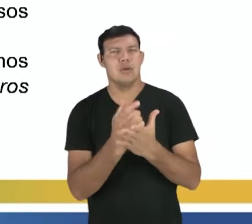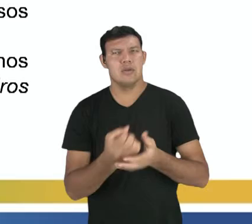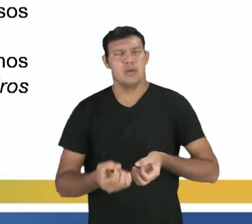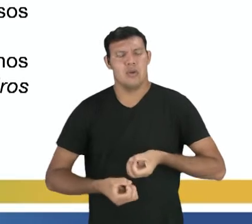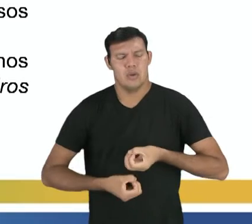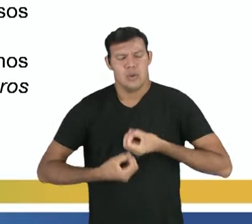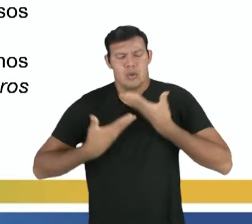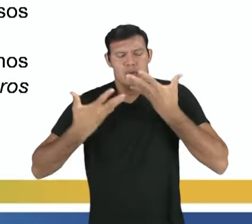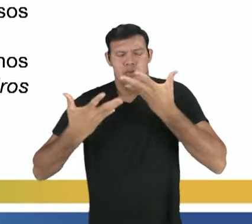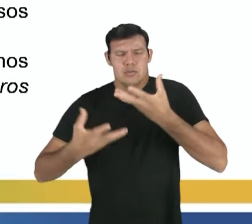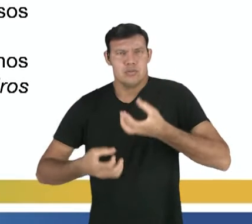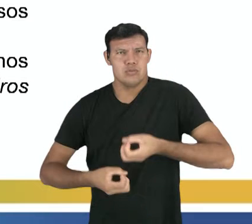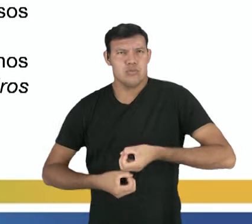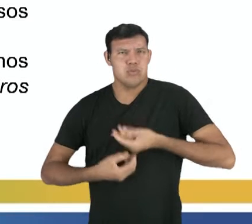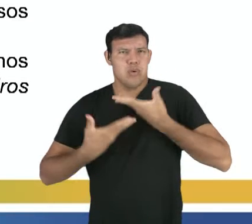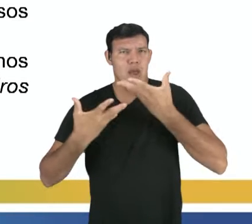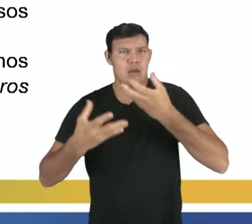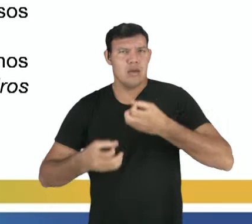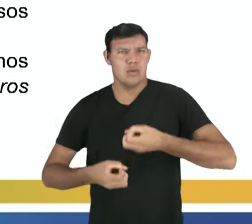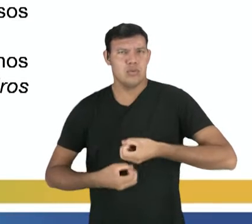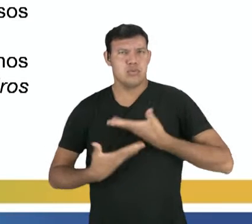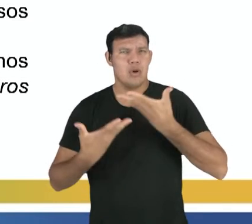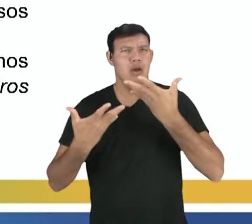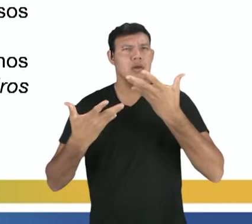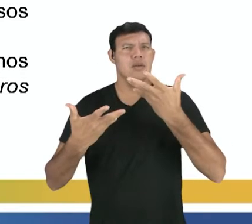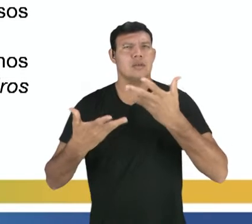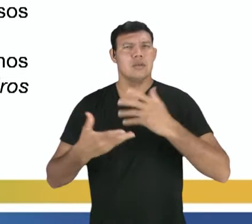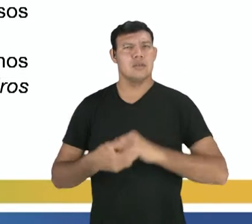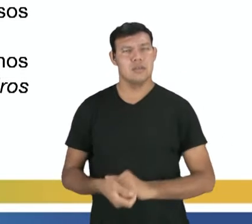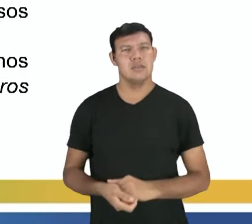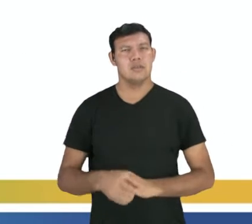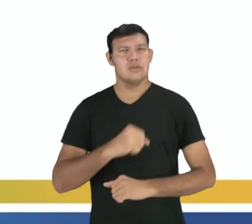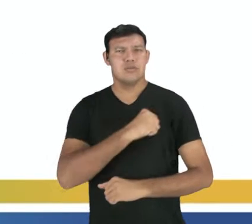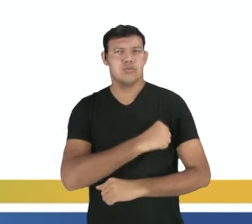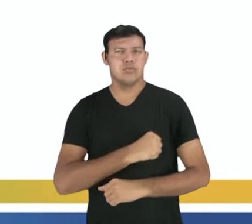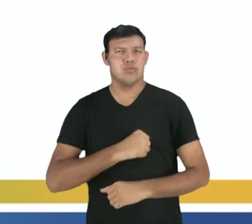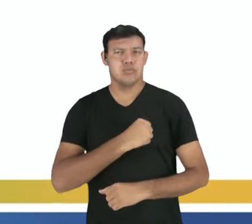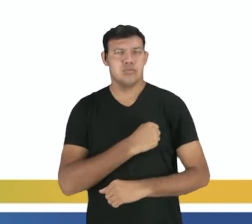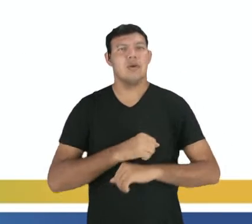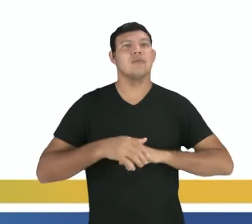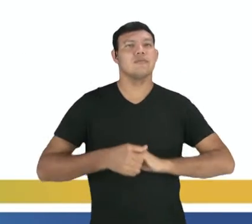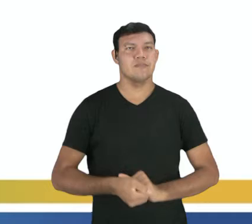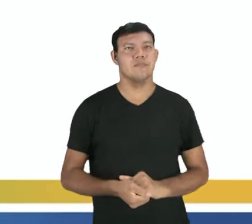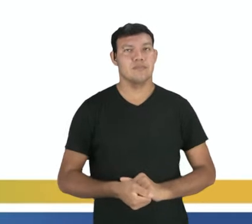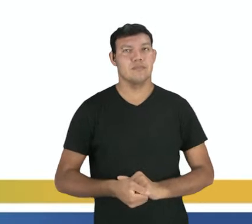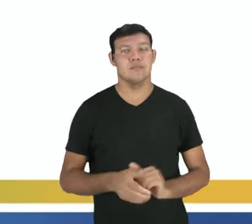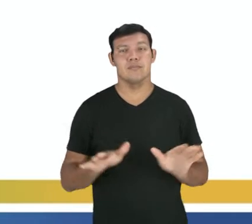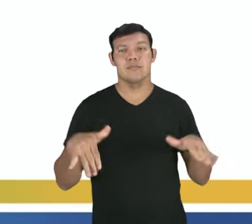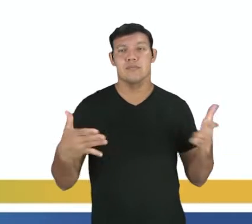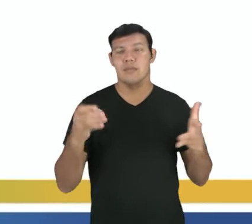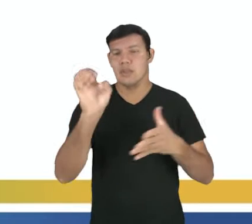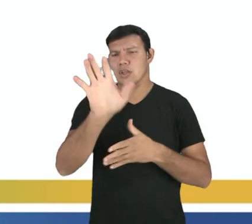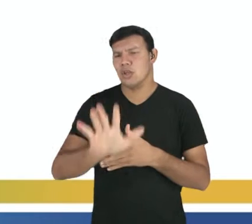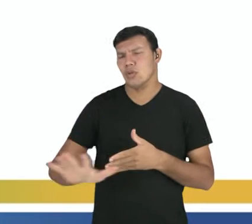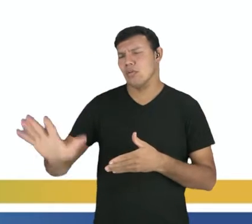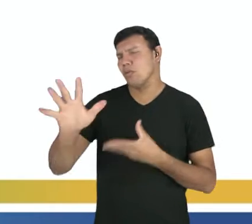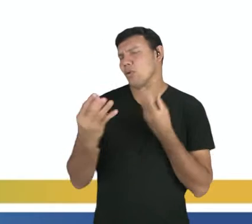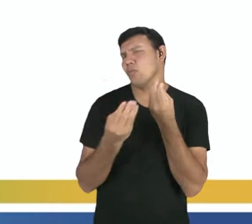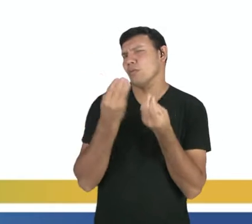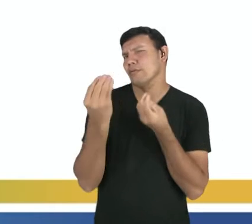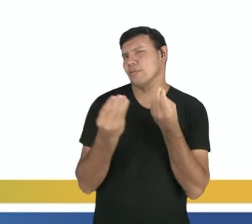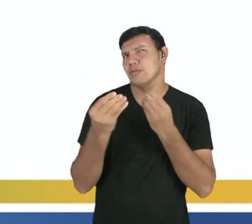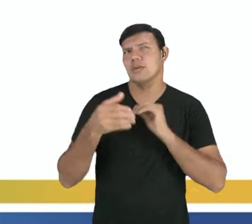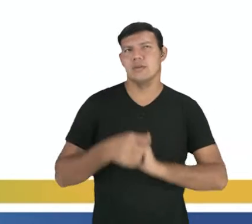de Gonçalves de Magalhães, em 1836. Tá? Então, como estava a Europa